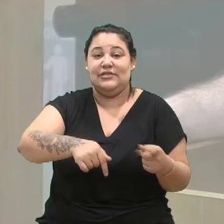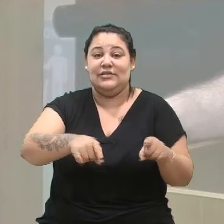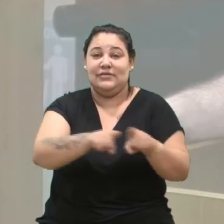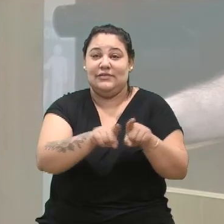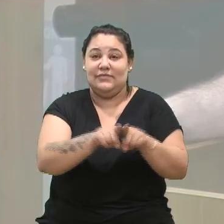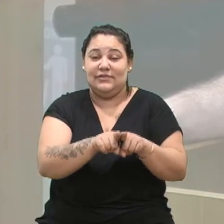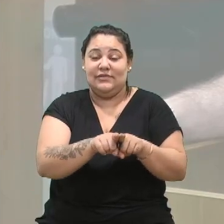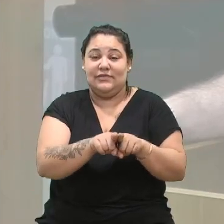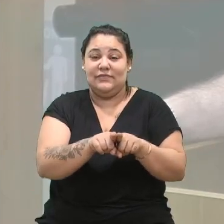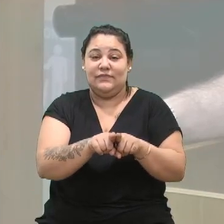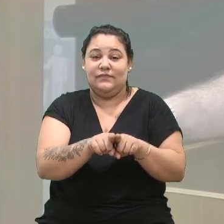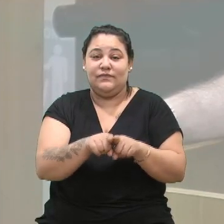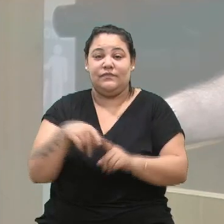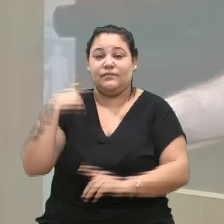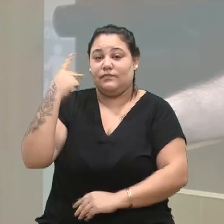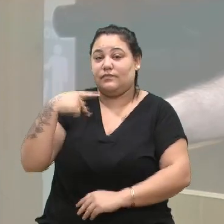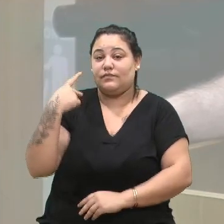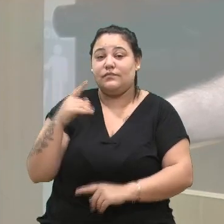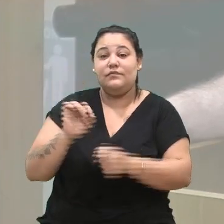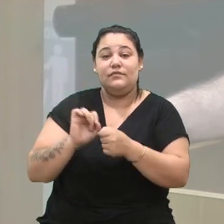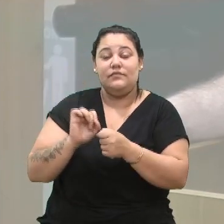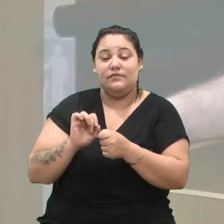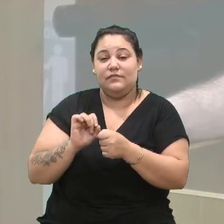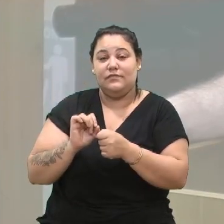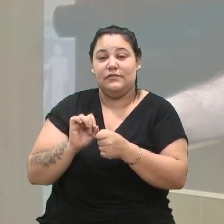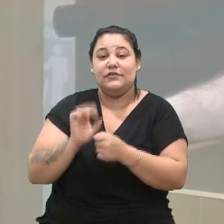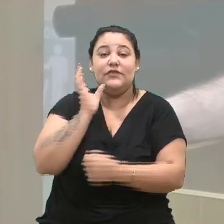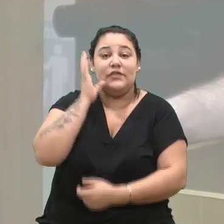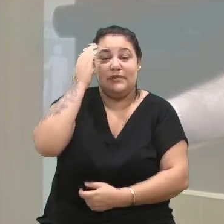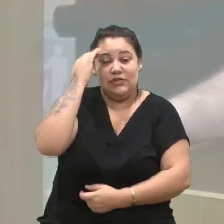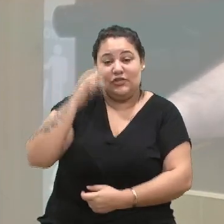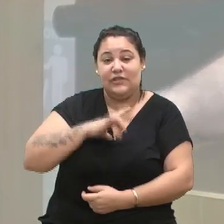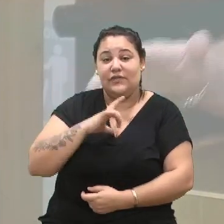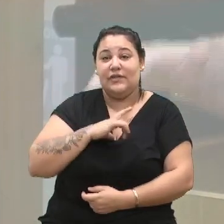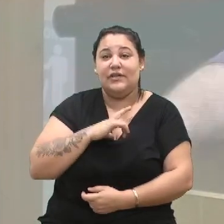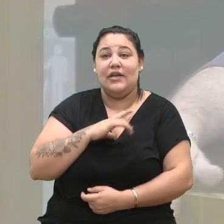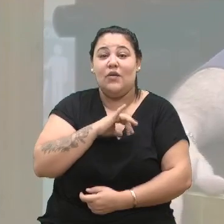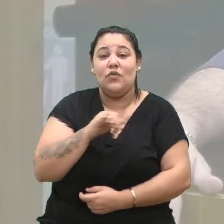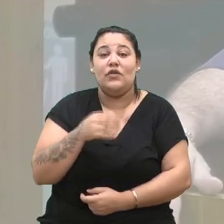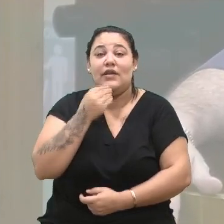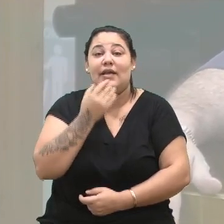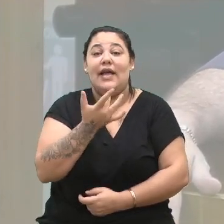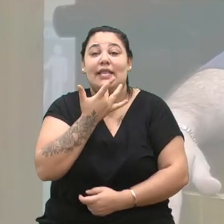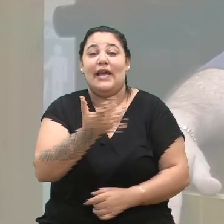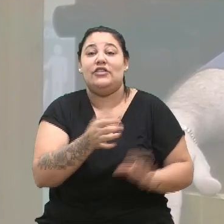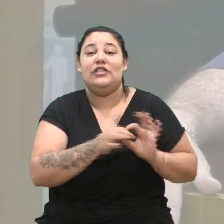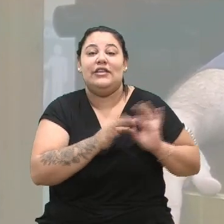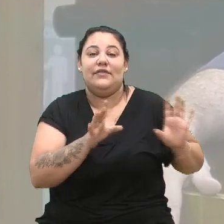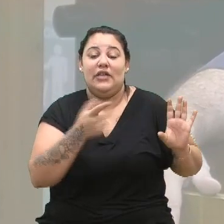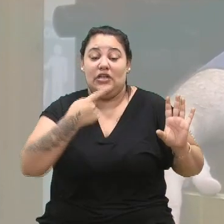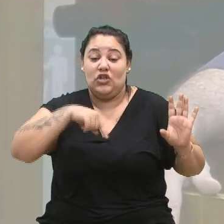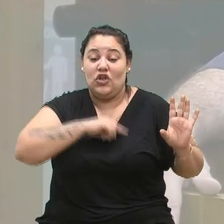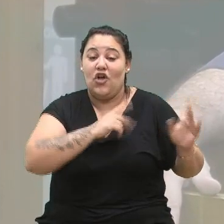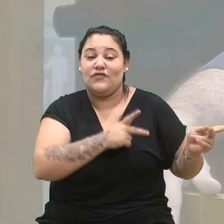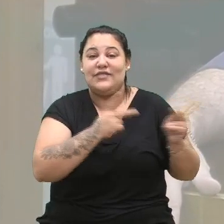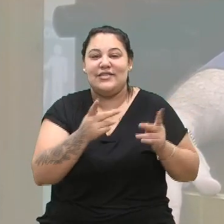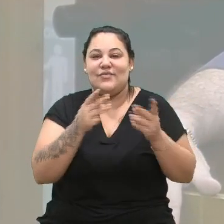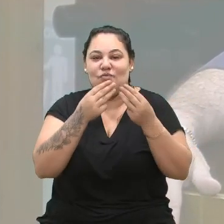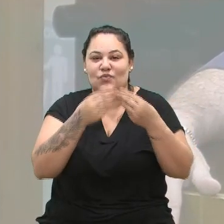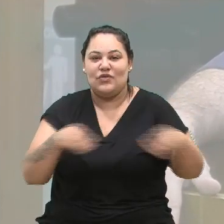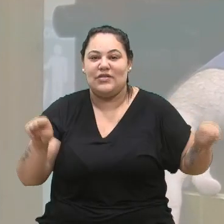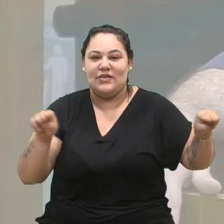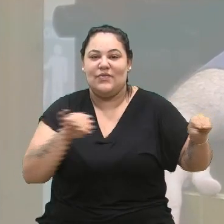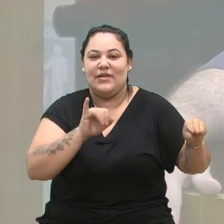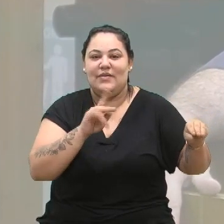vereador Felipe, nós tivemos a oportunidade de uma tarde livre e visitamos o Museu Ipiranga. E aí eu